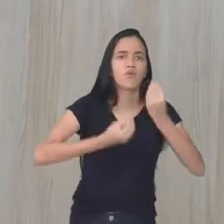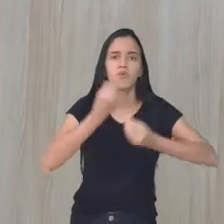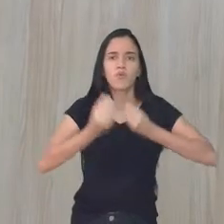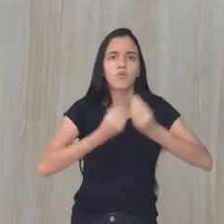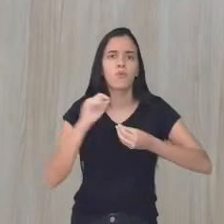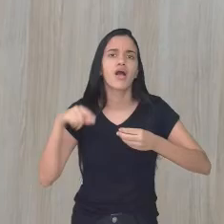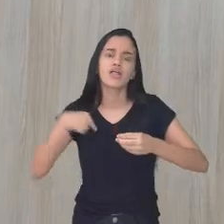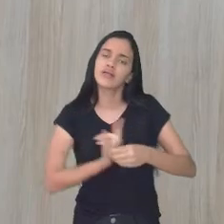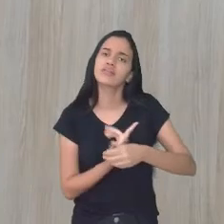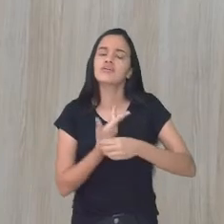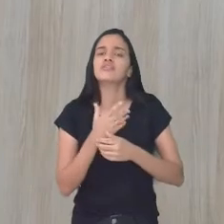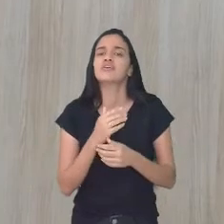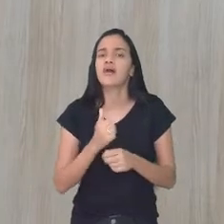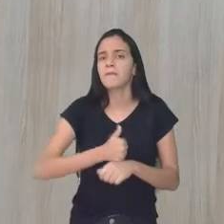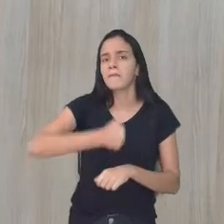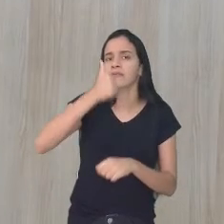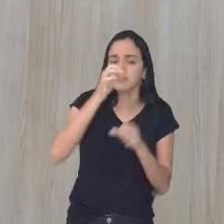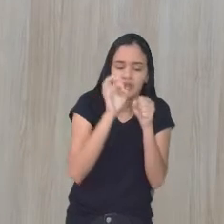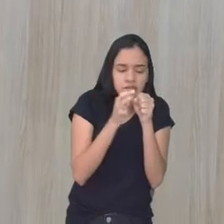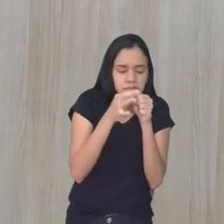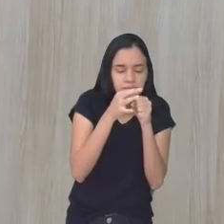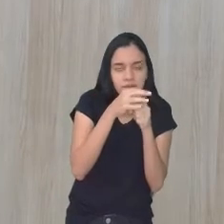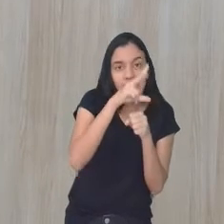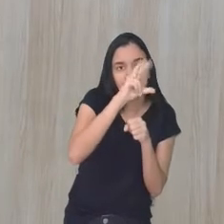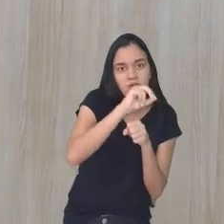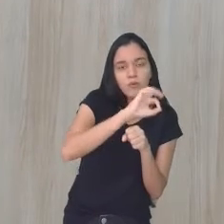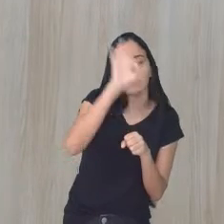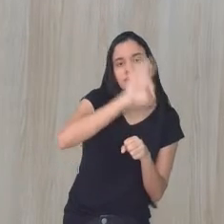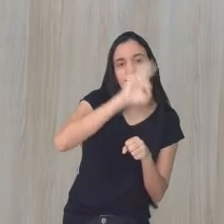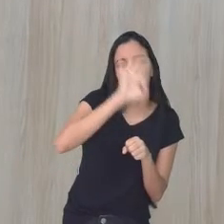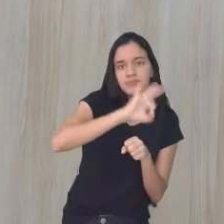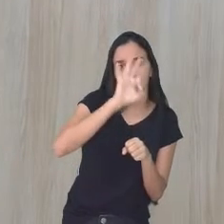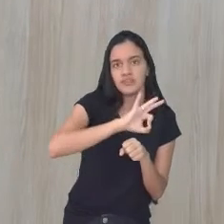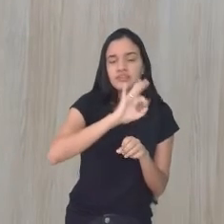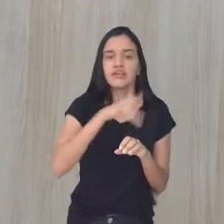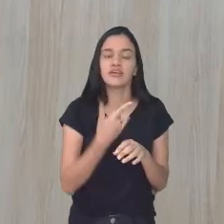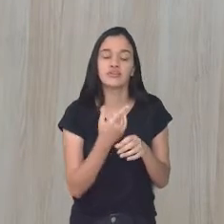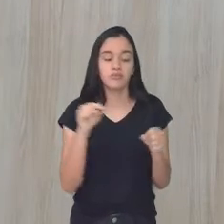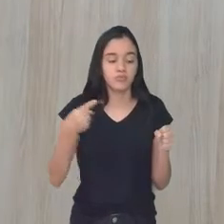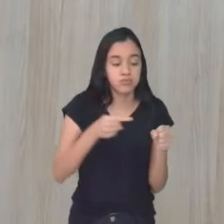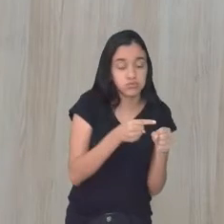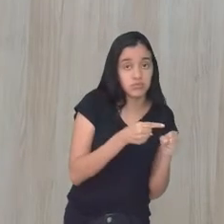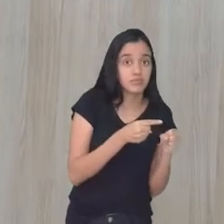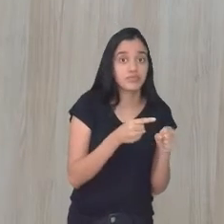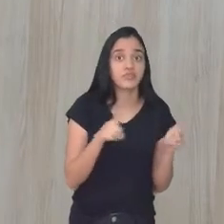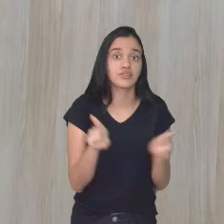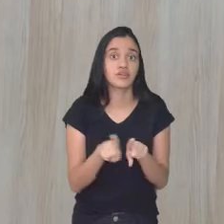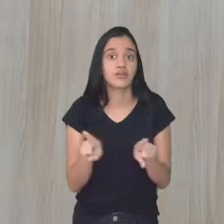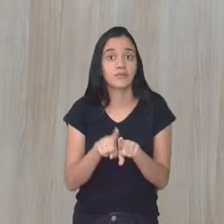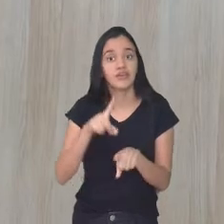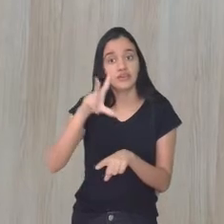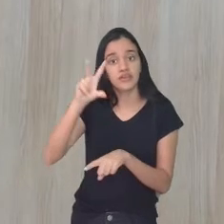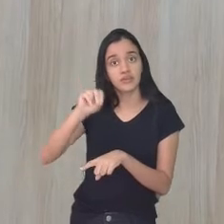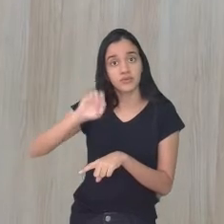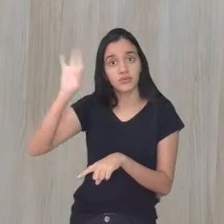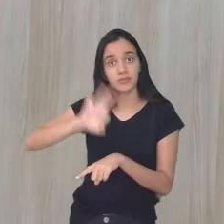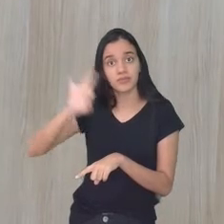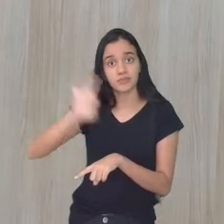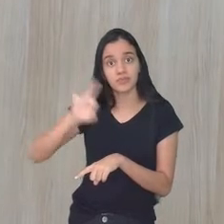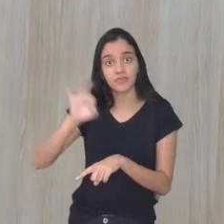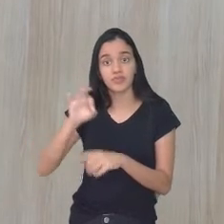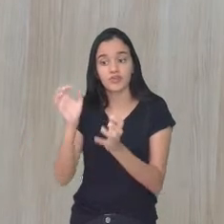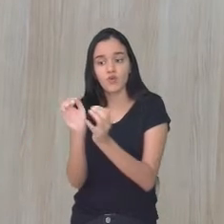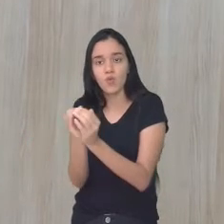formada a nossa primeira célula. Da união de 50% que veio no espermatozoide e 50% que veio do